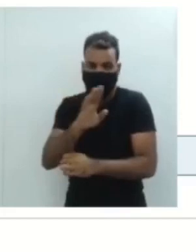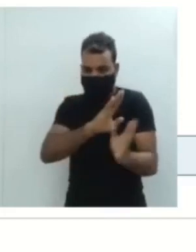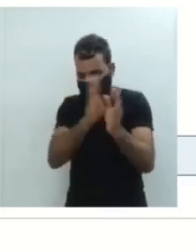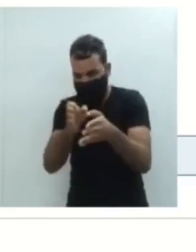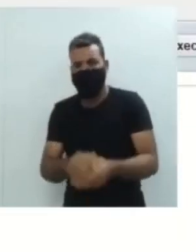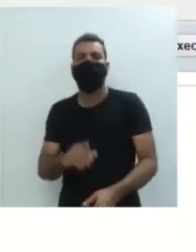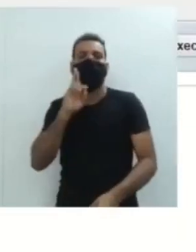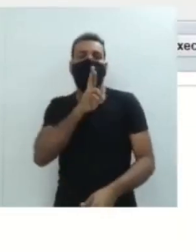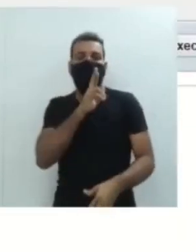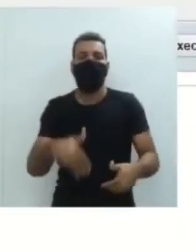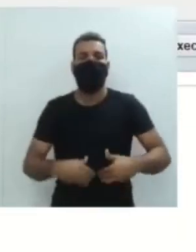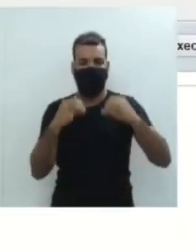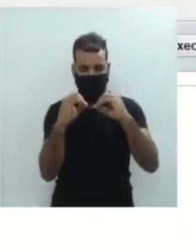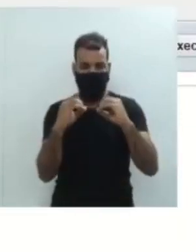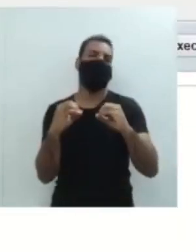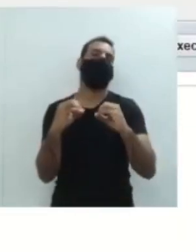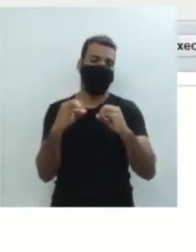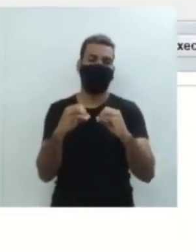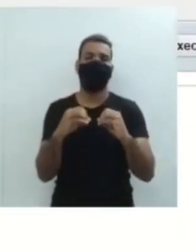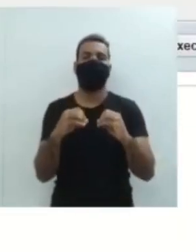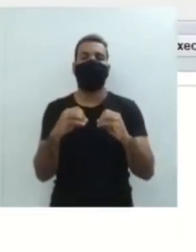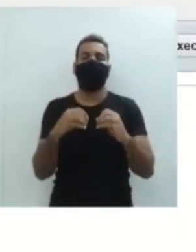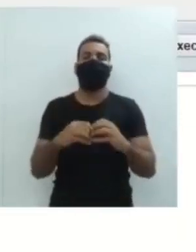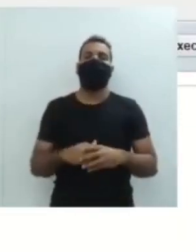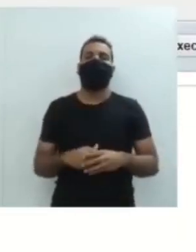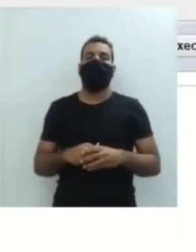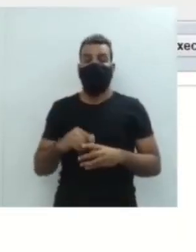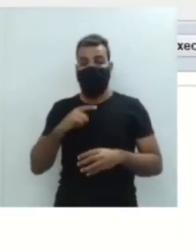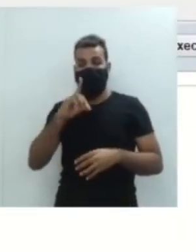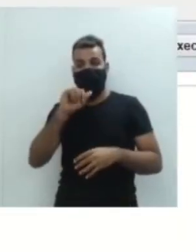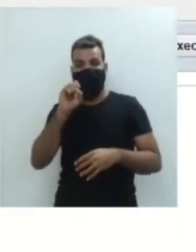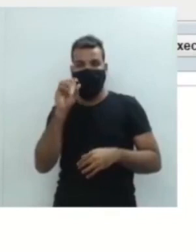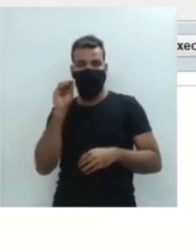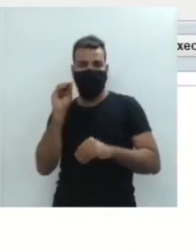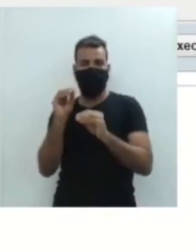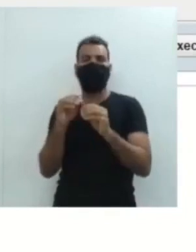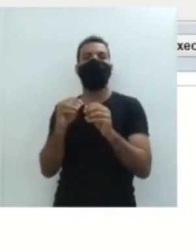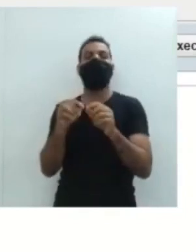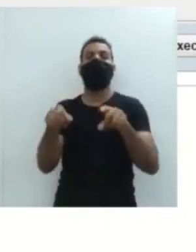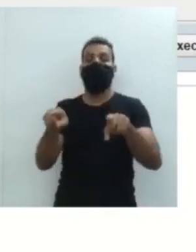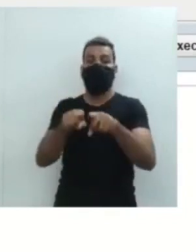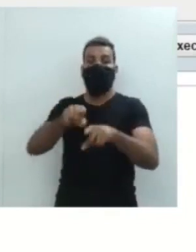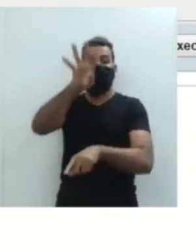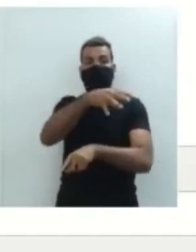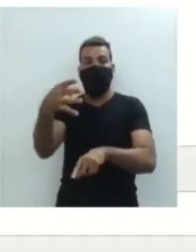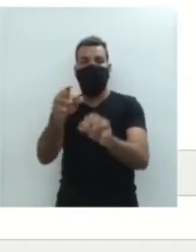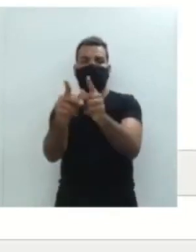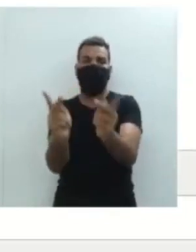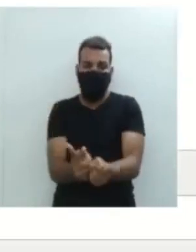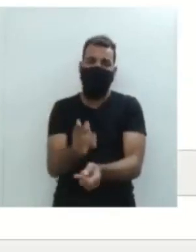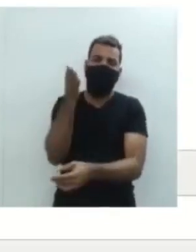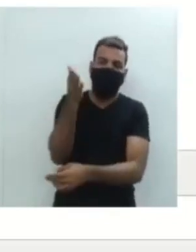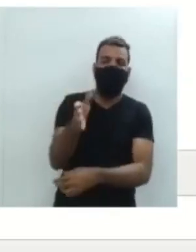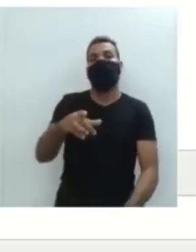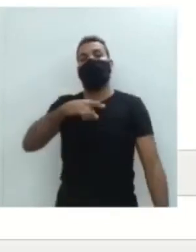temos restaurante fome zero a nossa base de dados nós temos a nossa tabela prato aonde